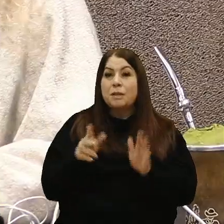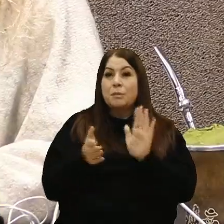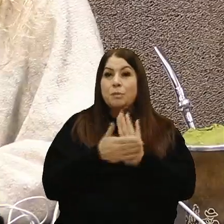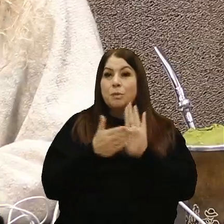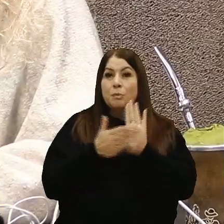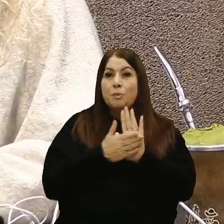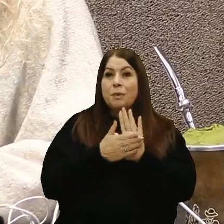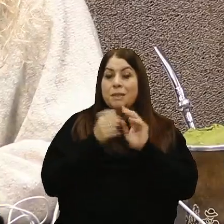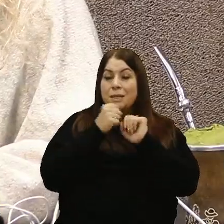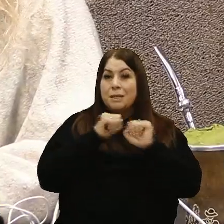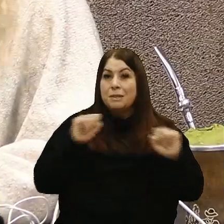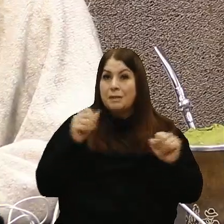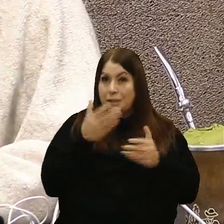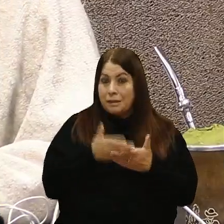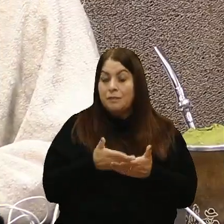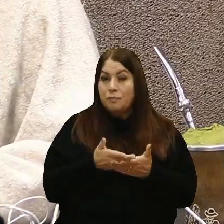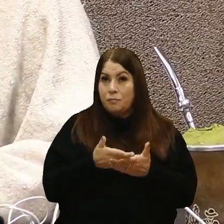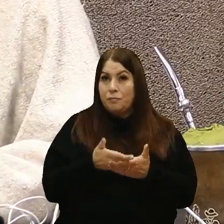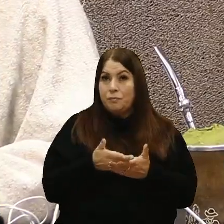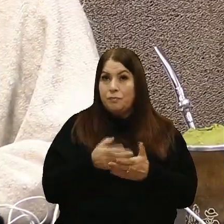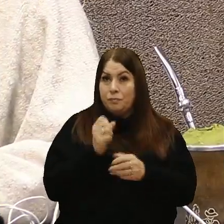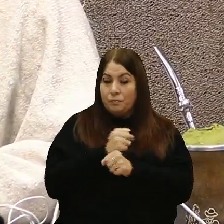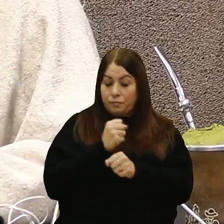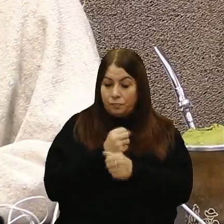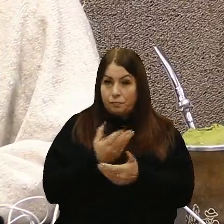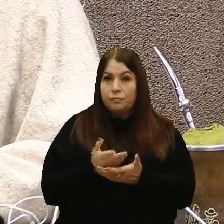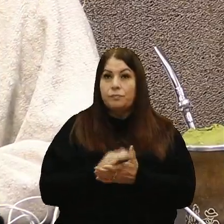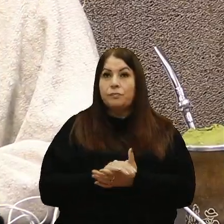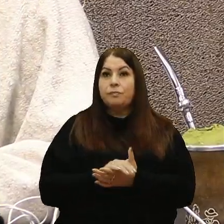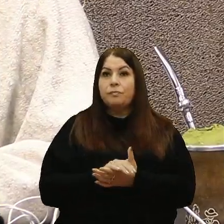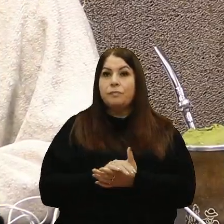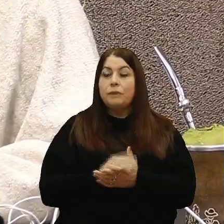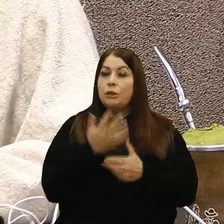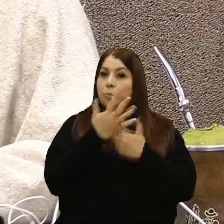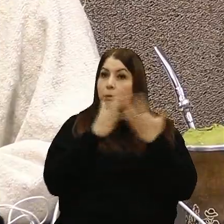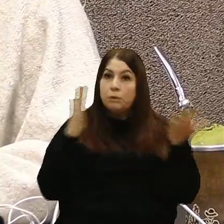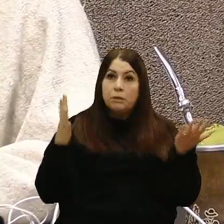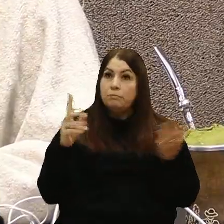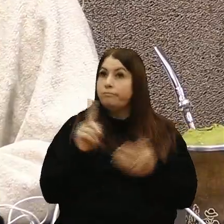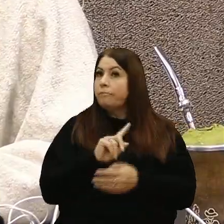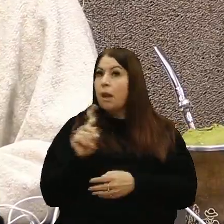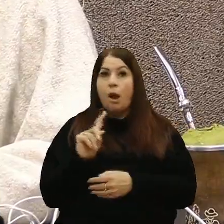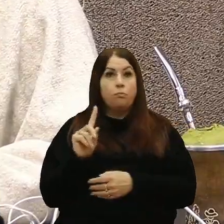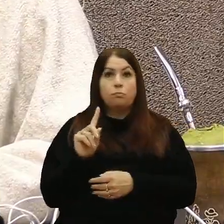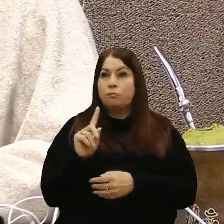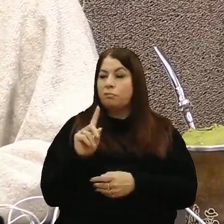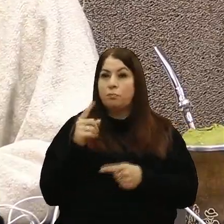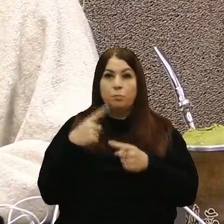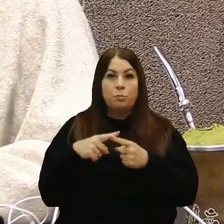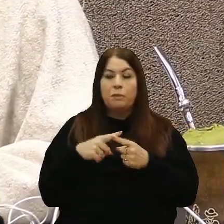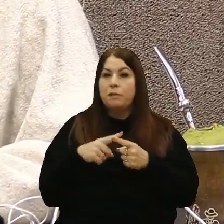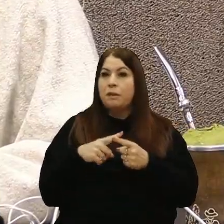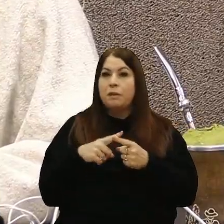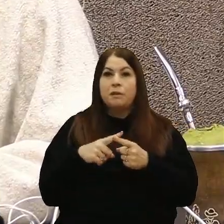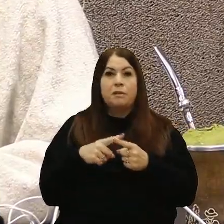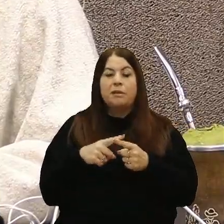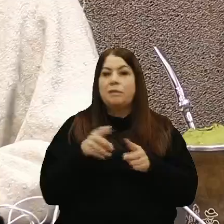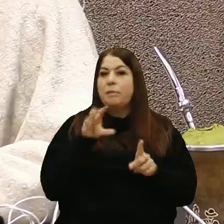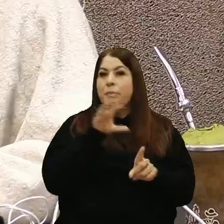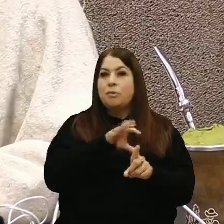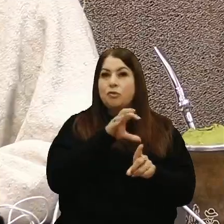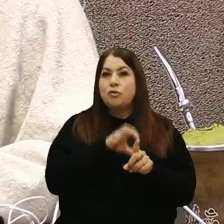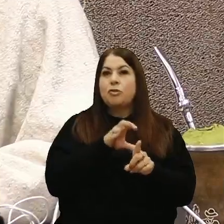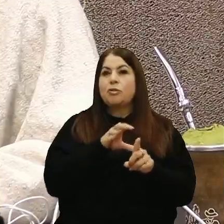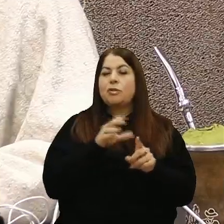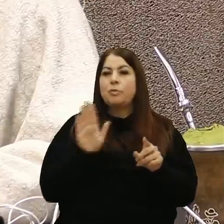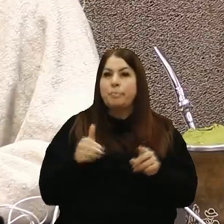da nossa Secretaria de Obras, né? E o meio ambiente não, porque vai atingir a fauna, porque vai atingir